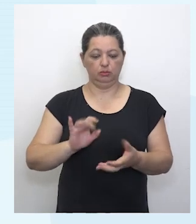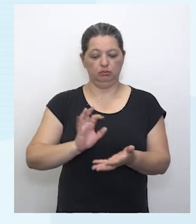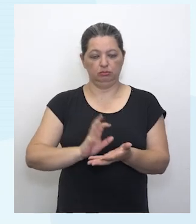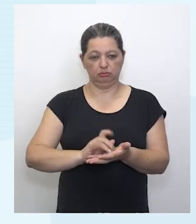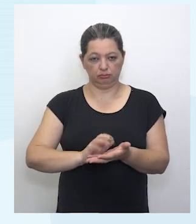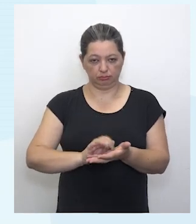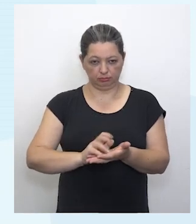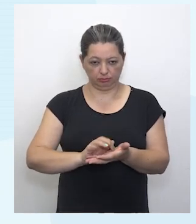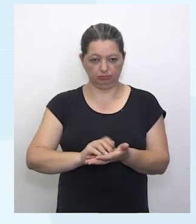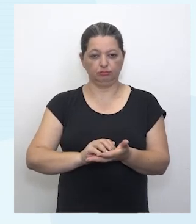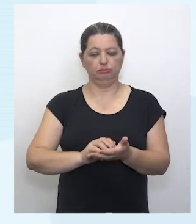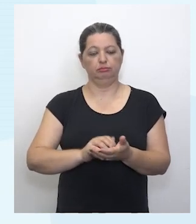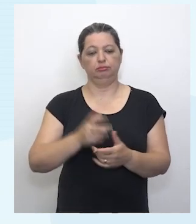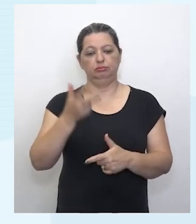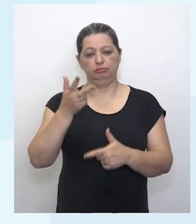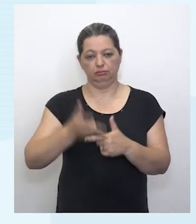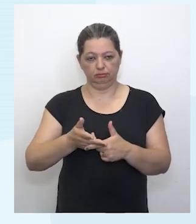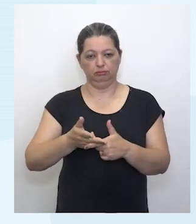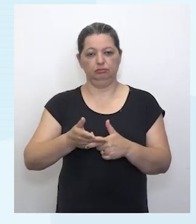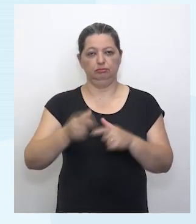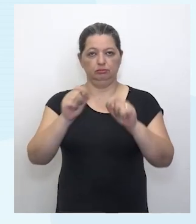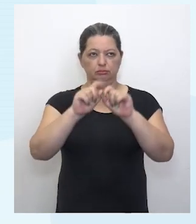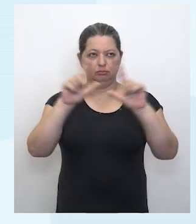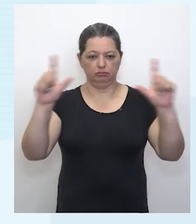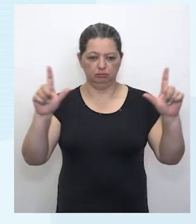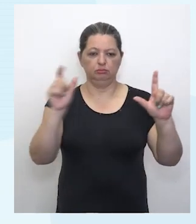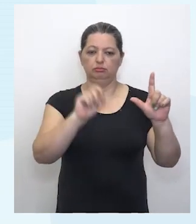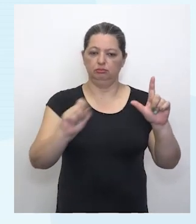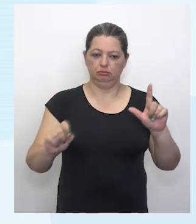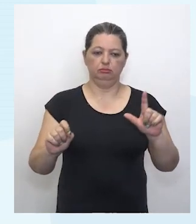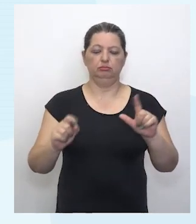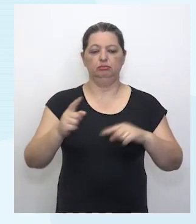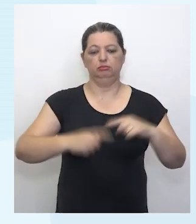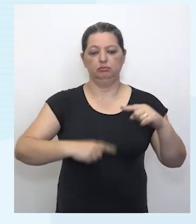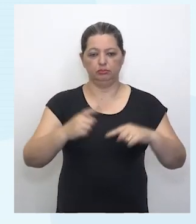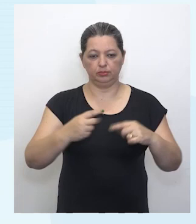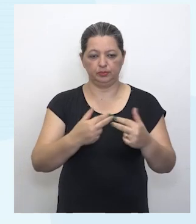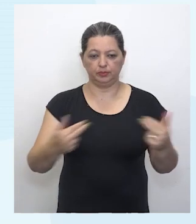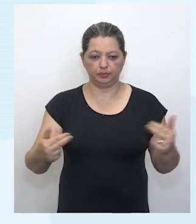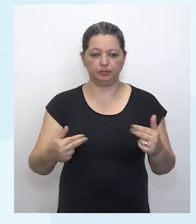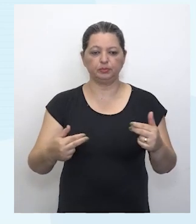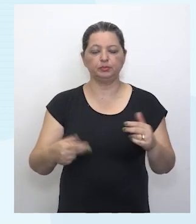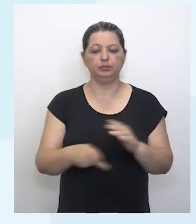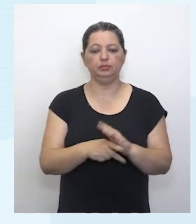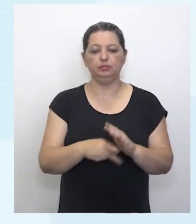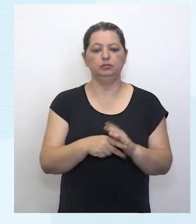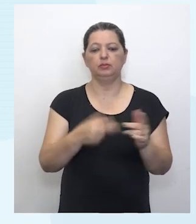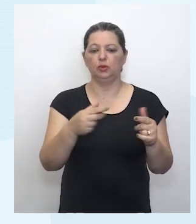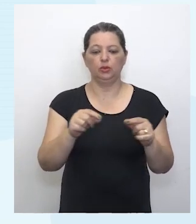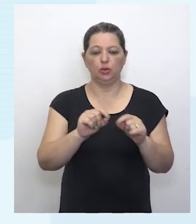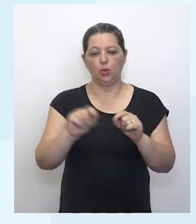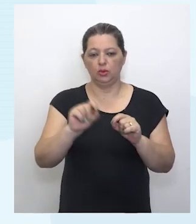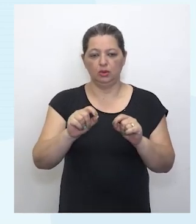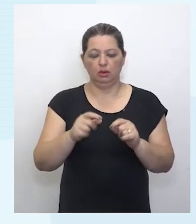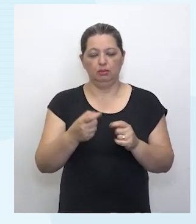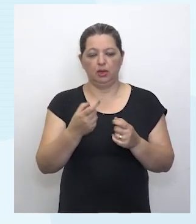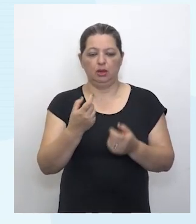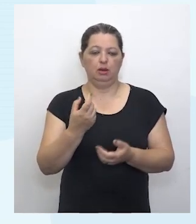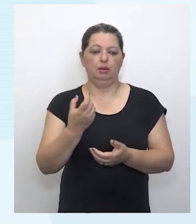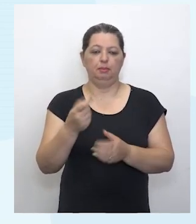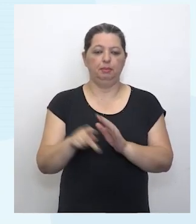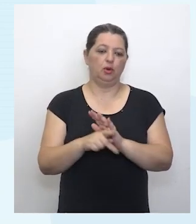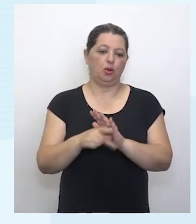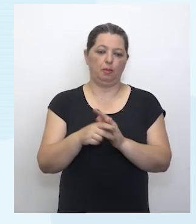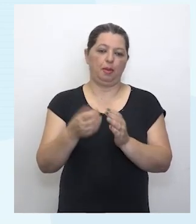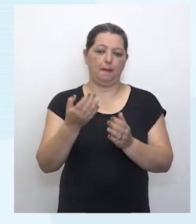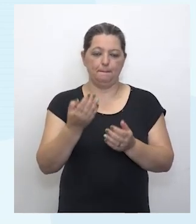calculadora, vídeos, lousa digital, instrumentos usados para medir, pesar e entre outros.